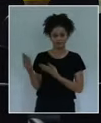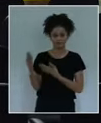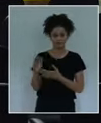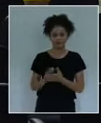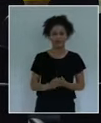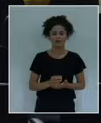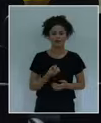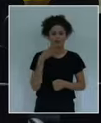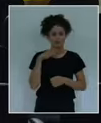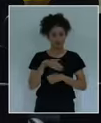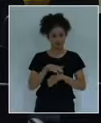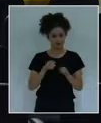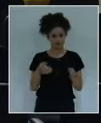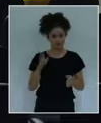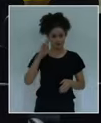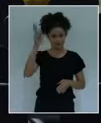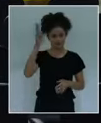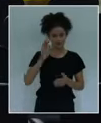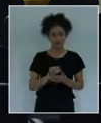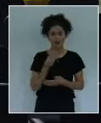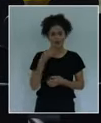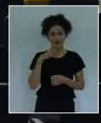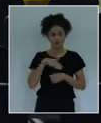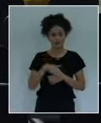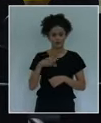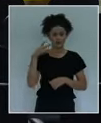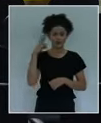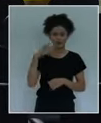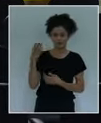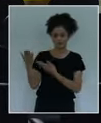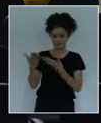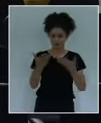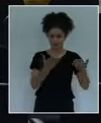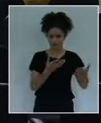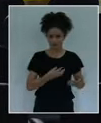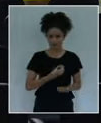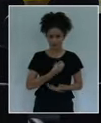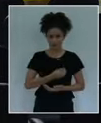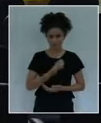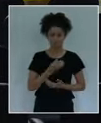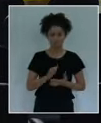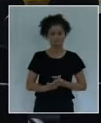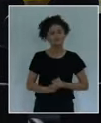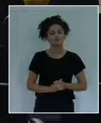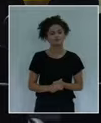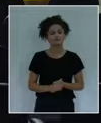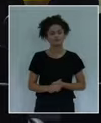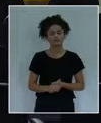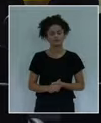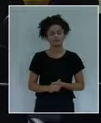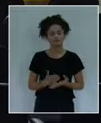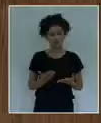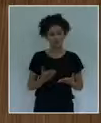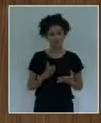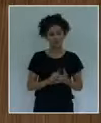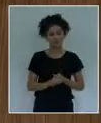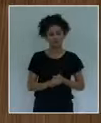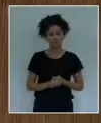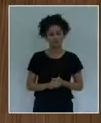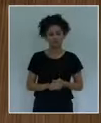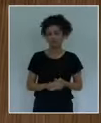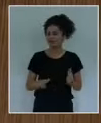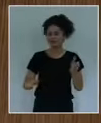Boa noite à mesa, boa noite a todos os vereadores, aos visitantes. Ô Cícero, não é a primeira